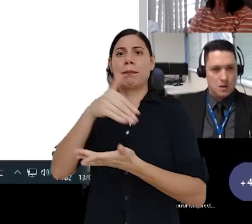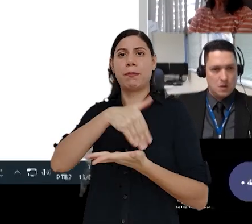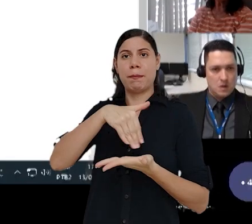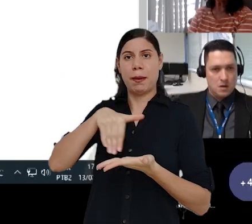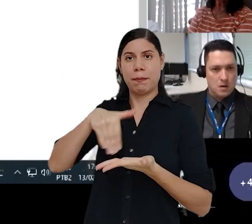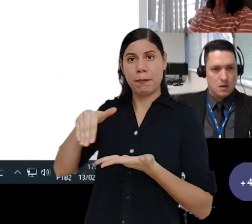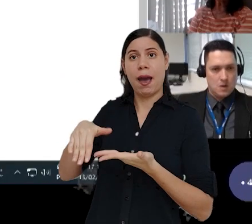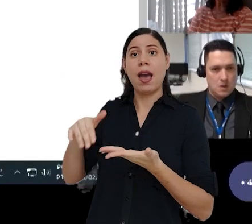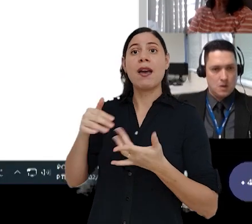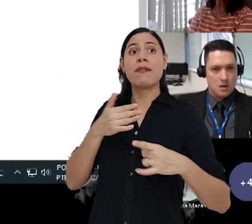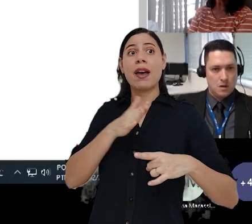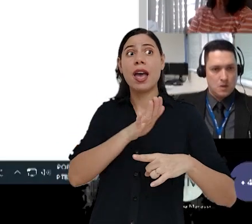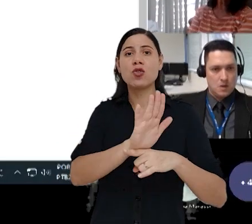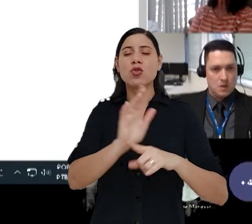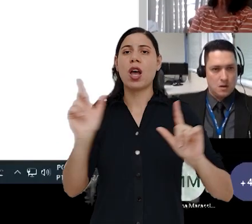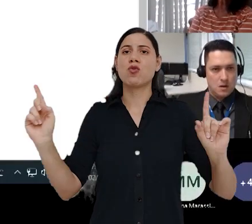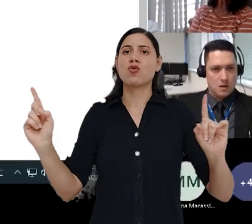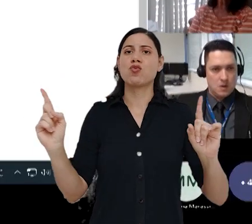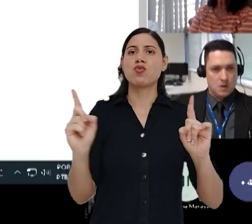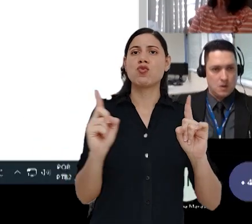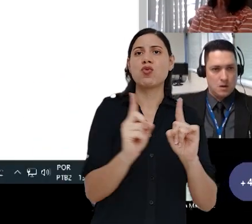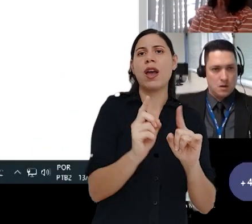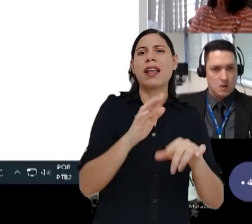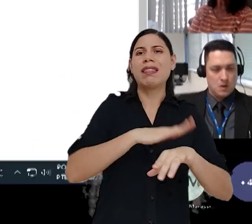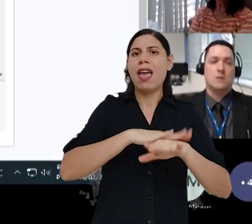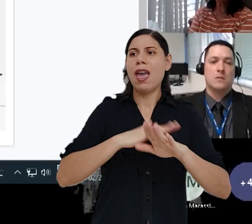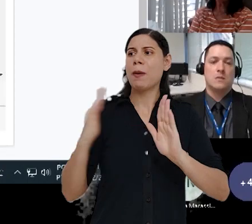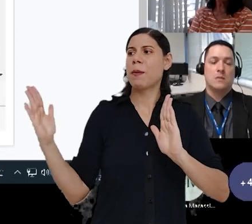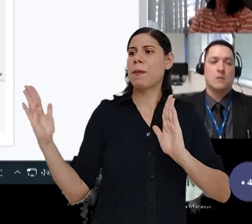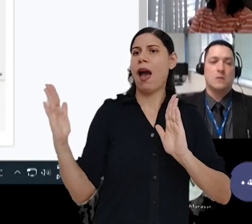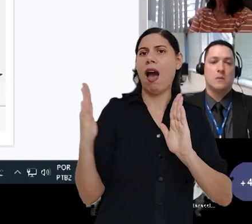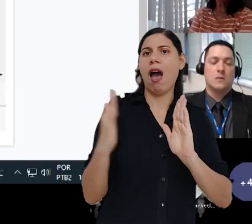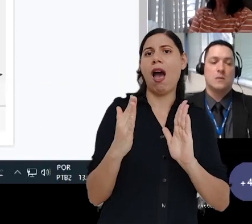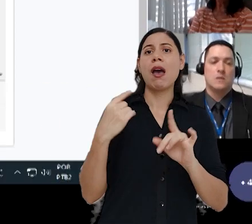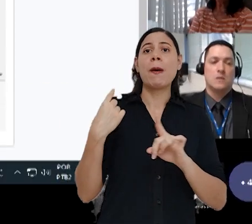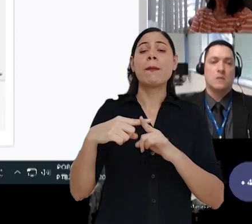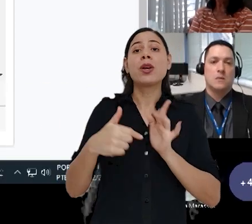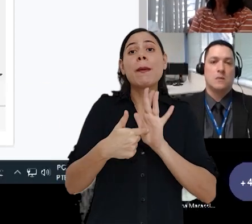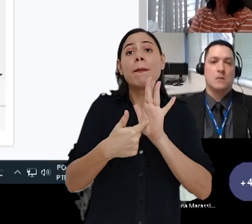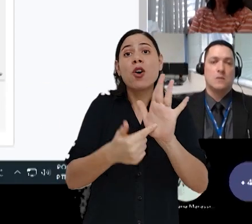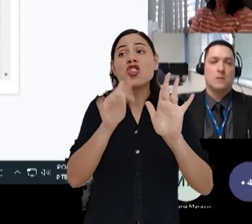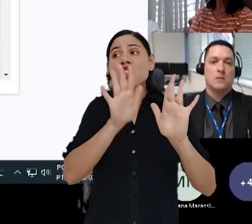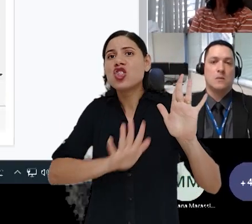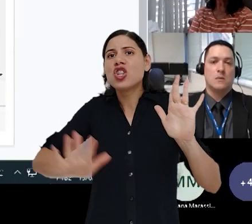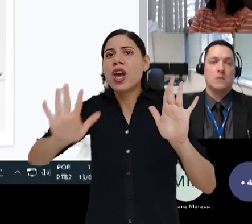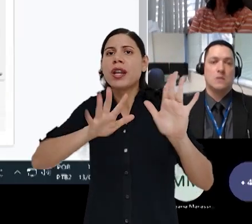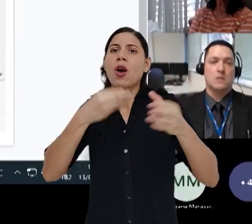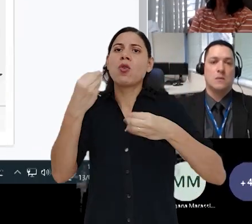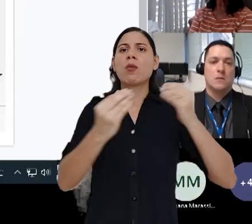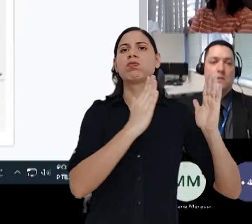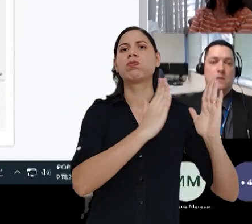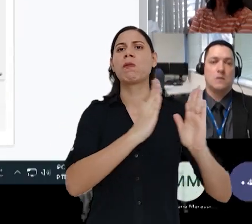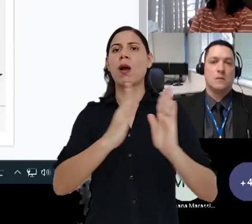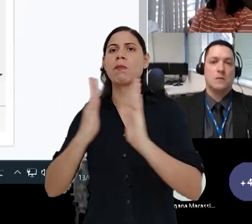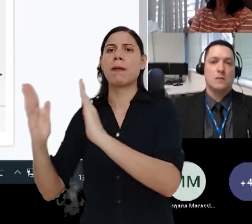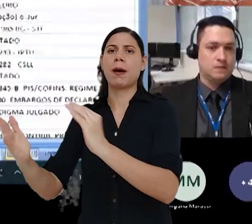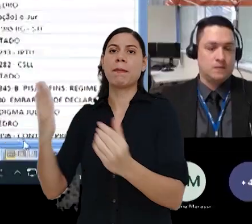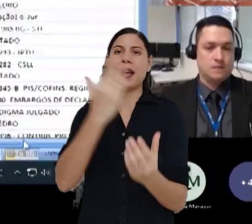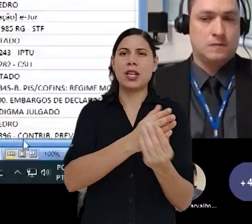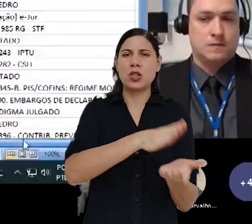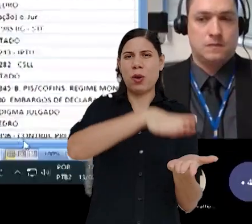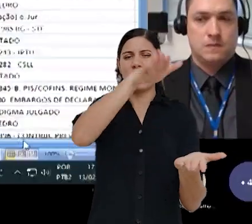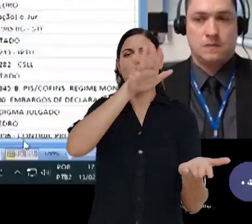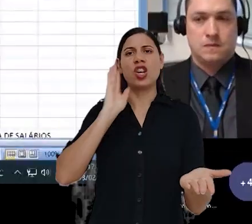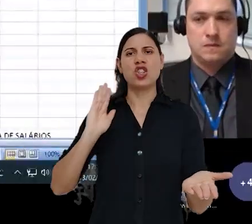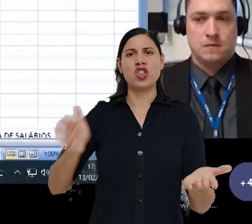vai dinamizar o fluxo e a resolução de processos, pois disponibiliza um panorama sobre a fase processual das ações que tramitam